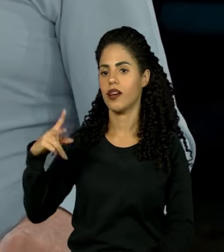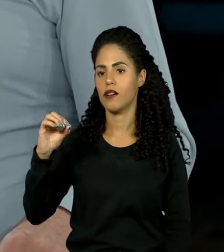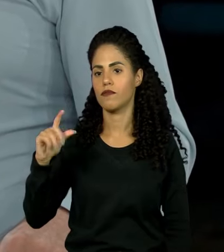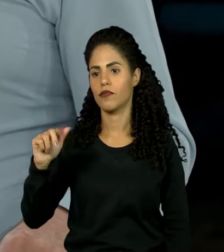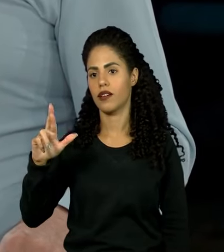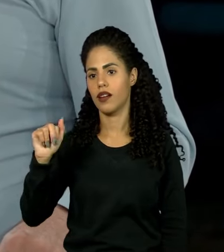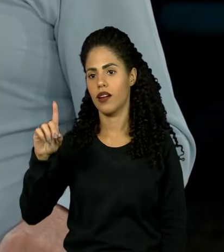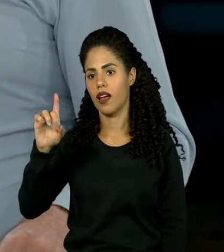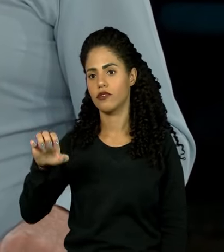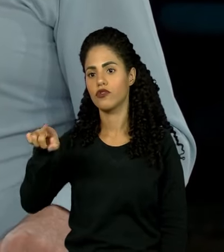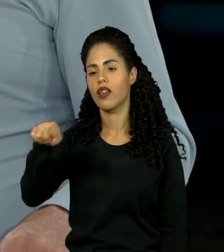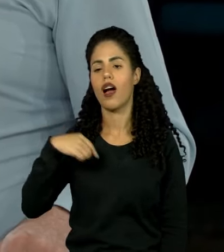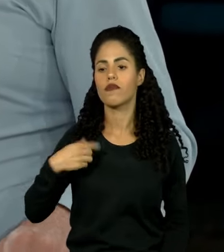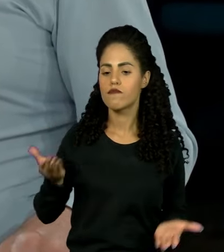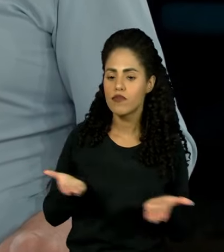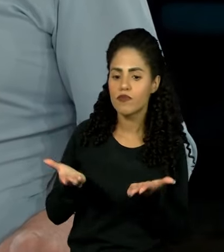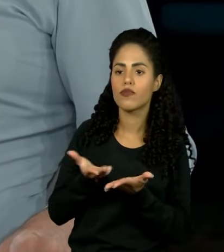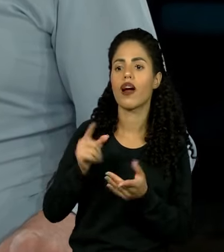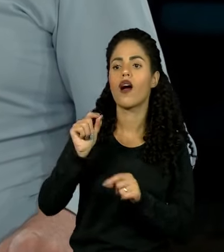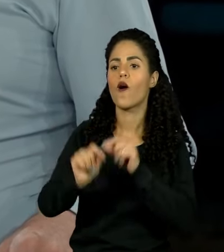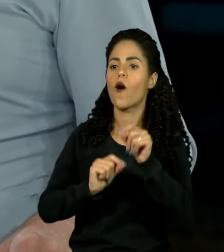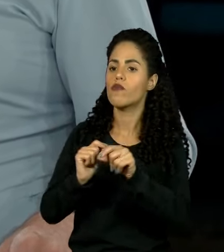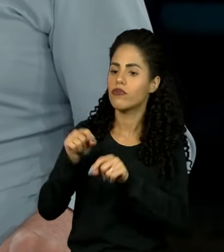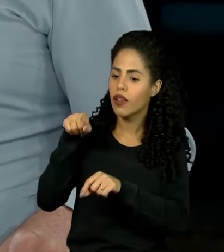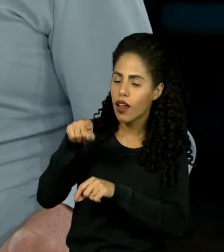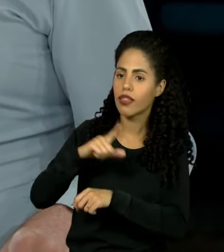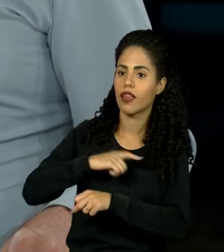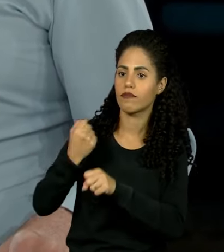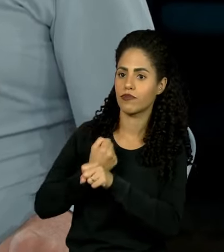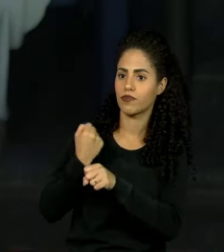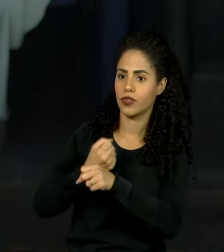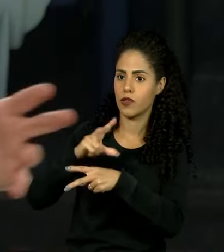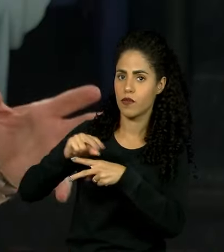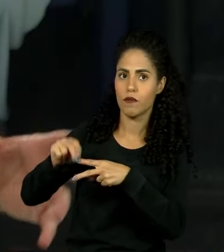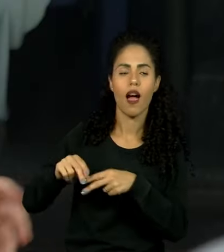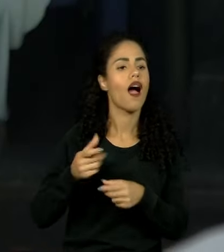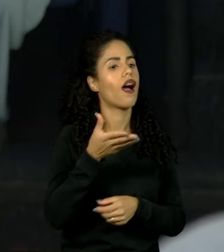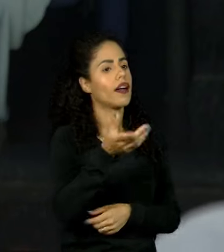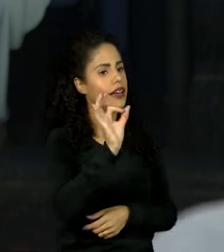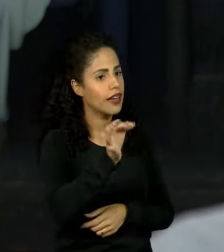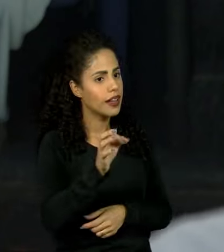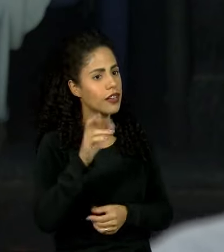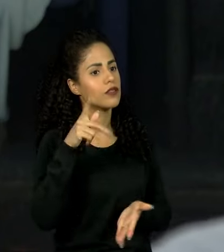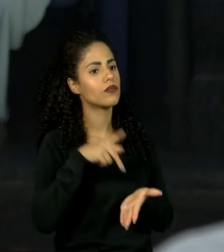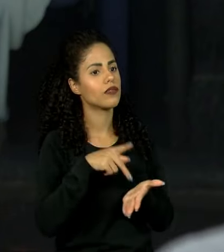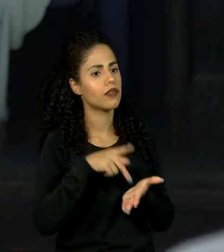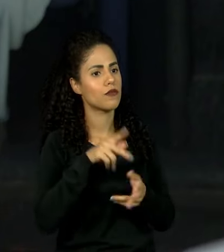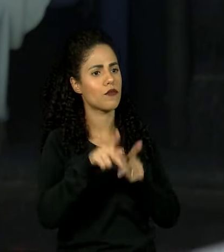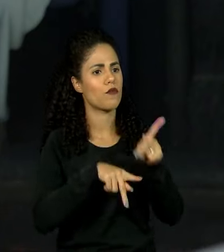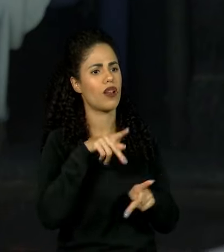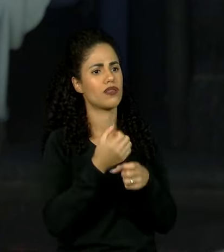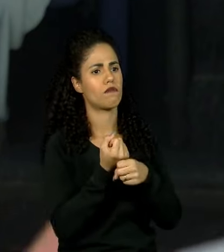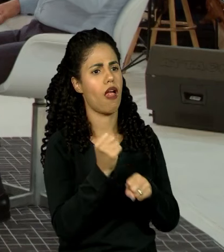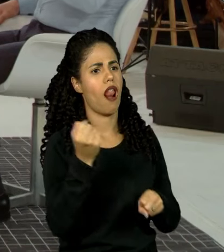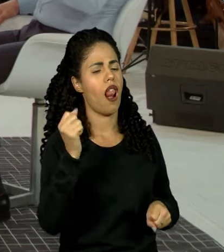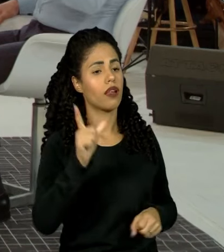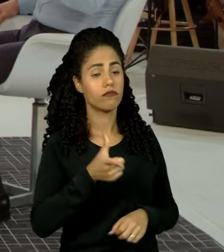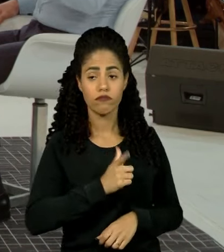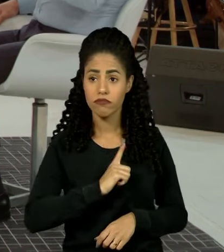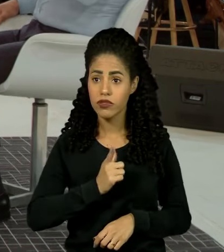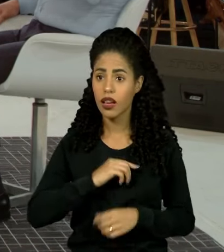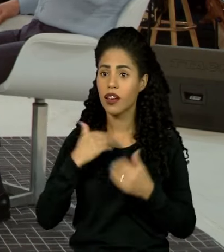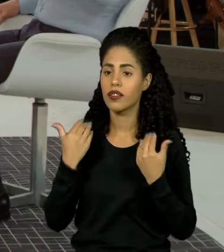e estamos vamos construir a unidade do SESC em em Campo Grande tem uma população imensa né imensa e é a maior população de